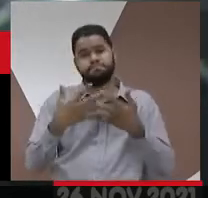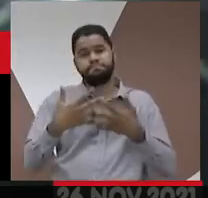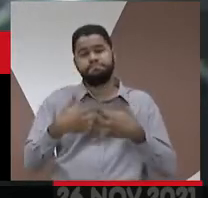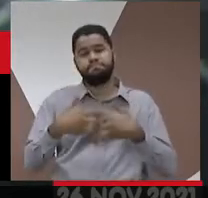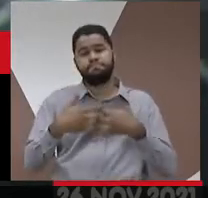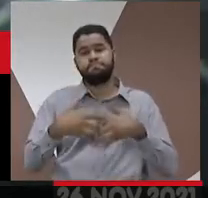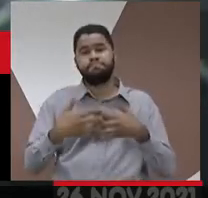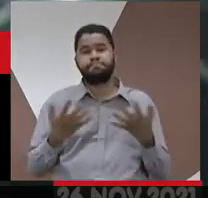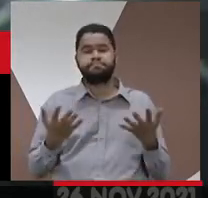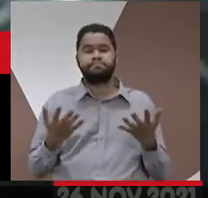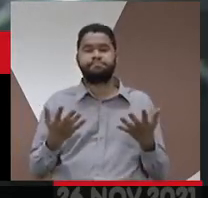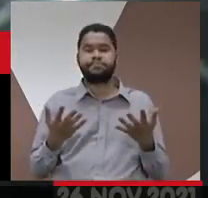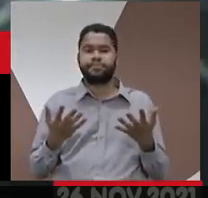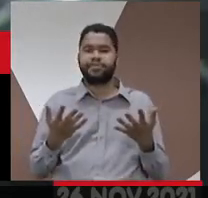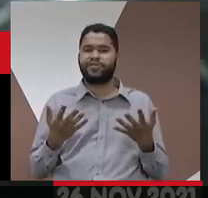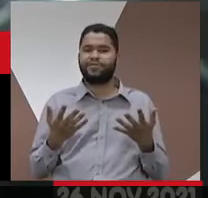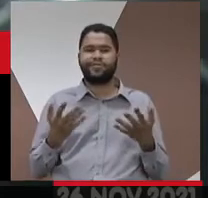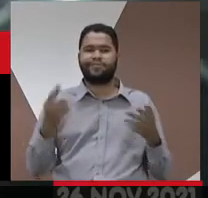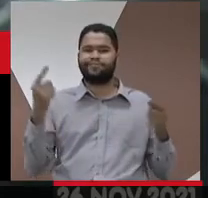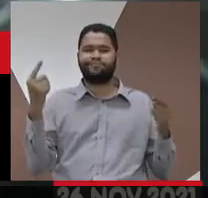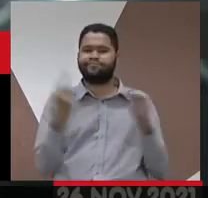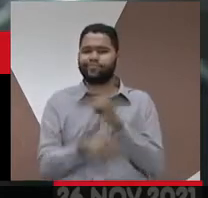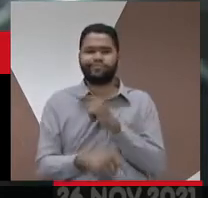que fomos muito injustiçados.